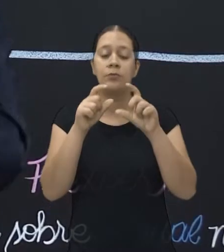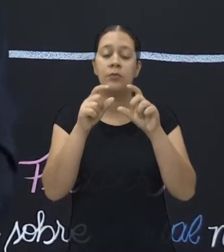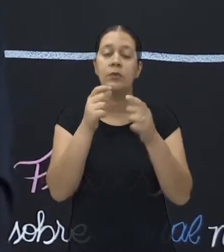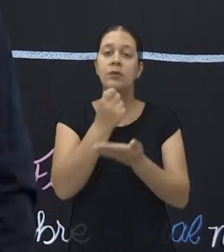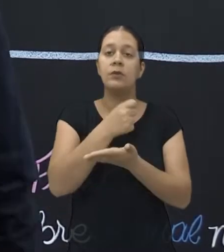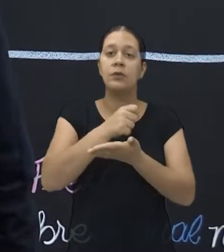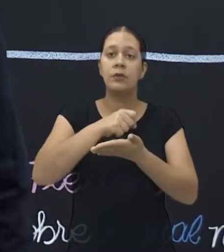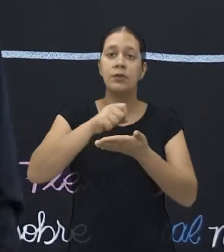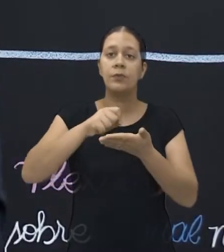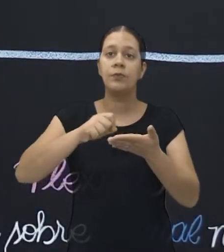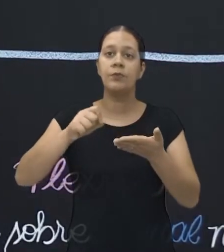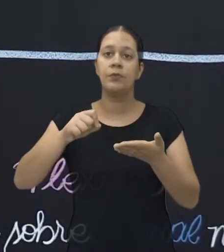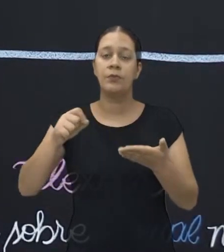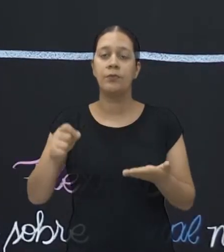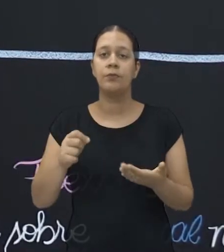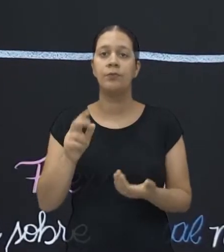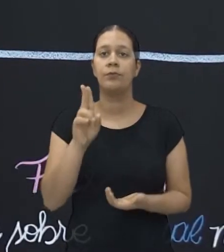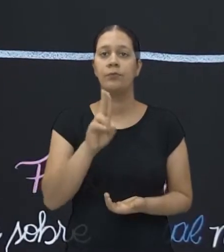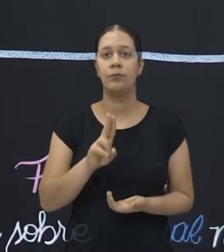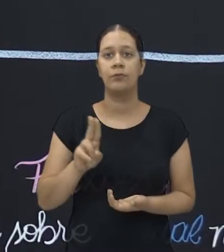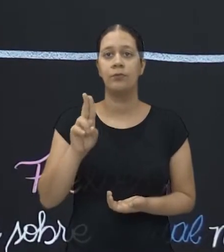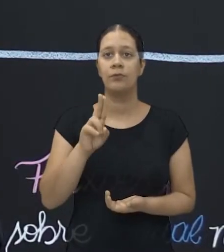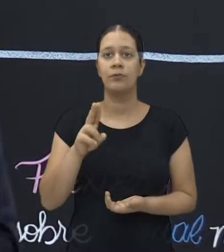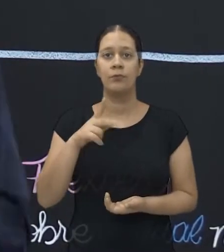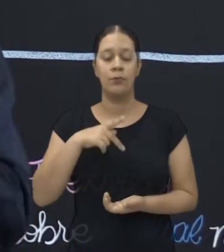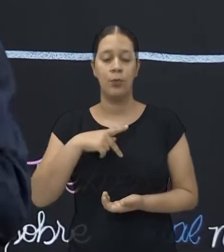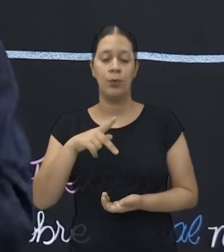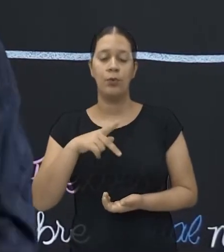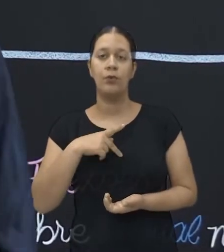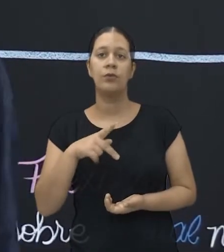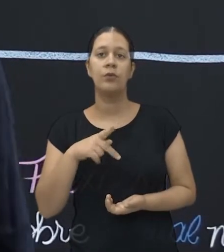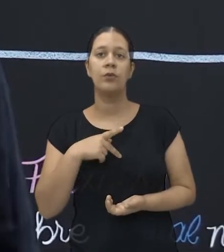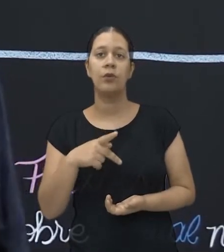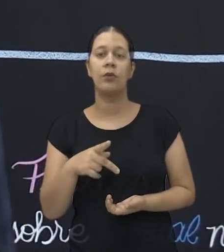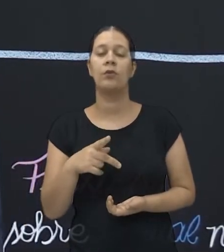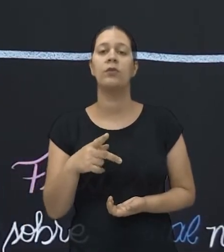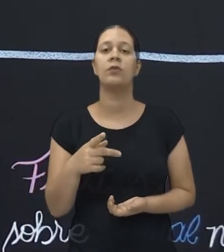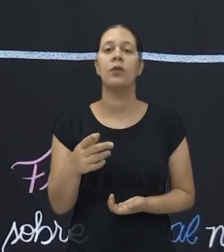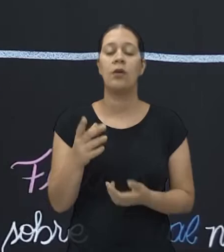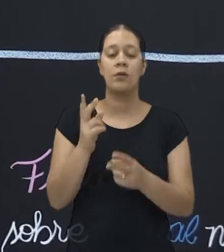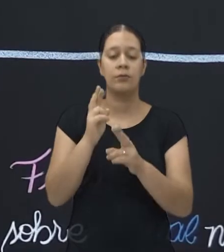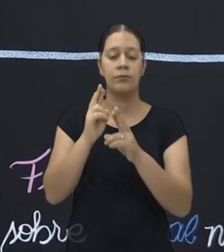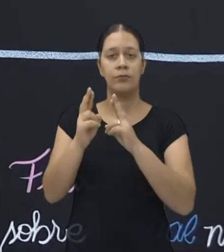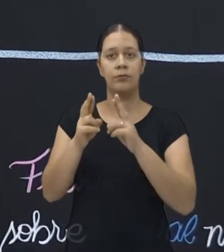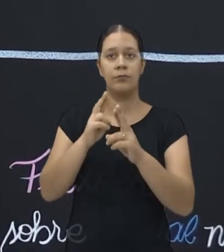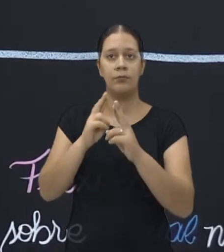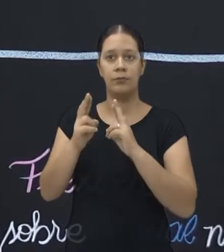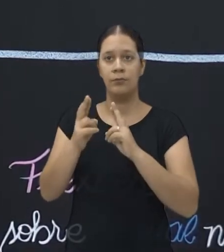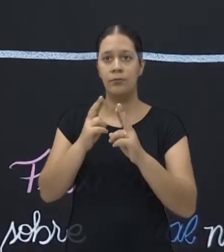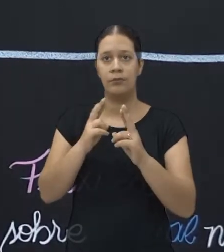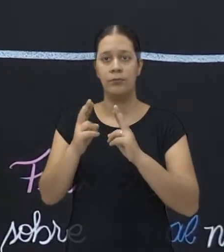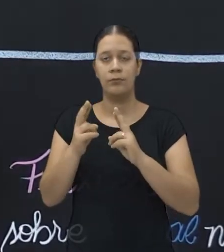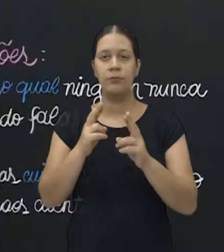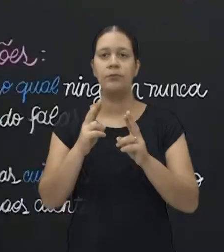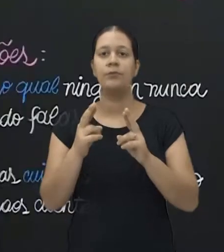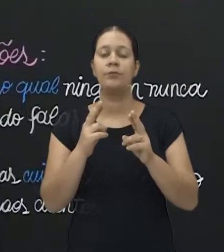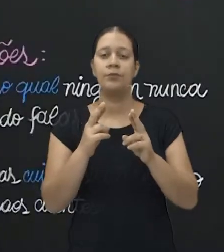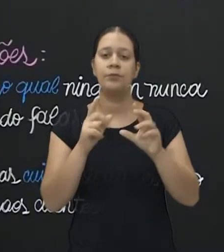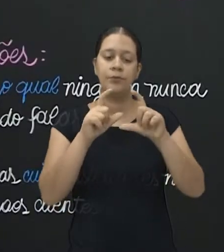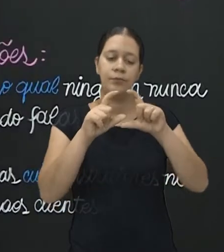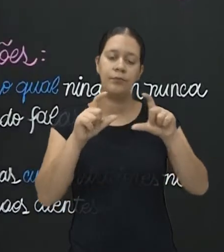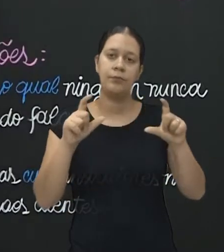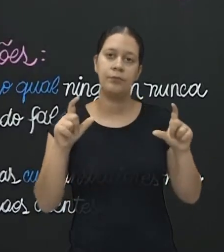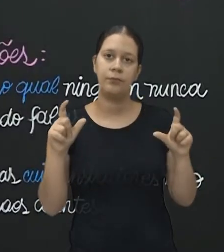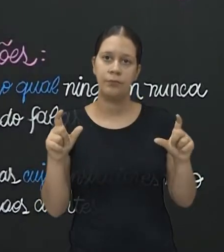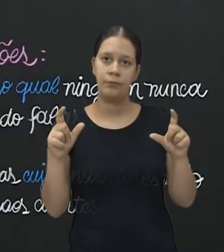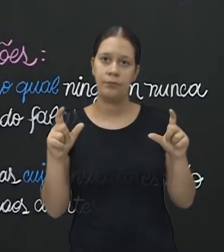mas nesse caso eu não estaria utilizando o pronome relativo na sua função de relacionar períodos e orações. Olha